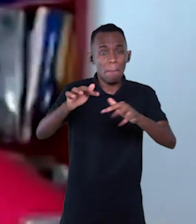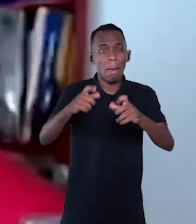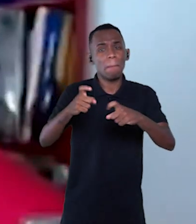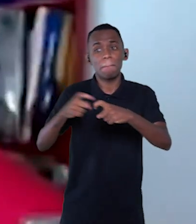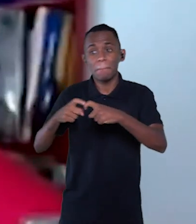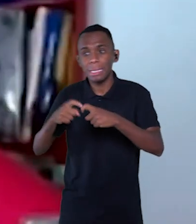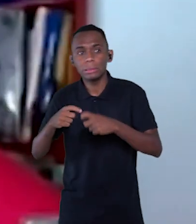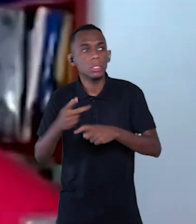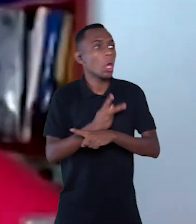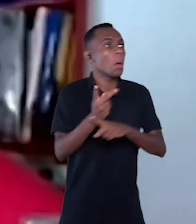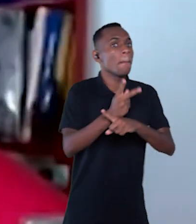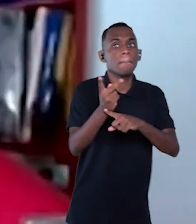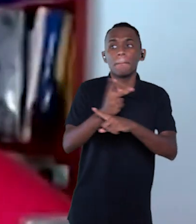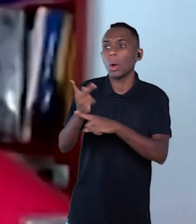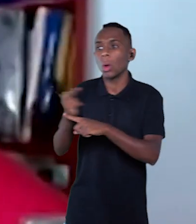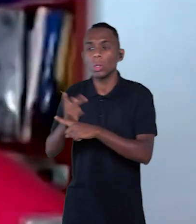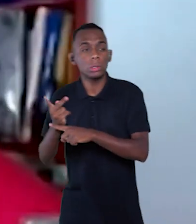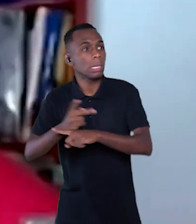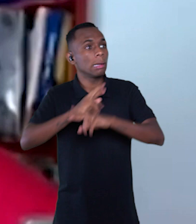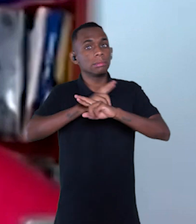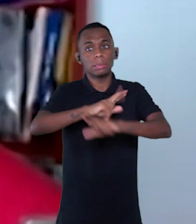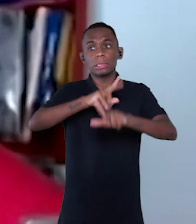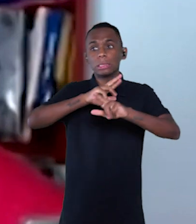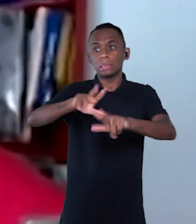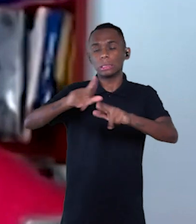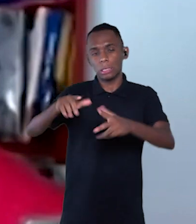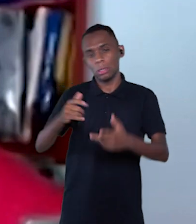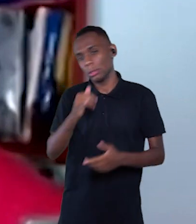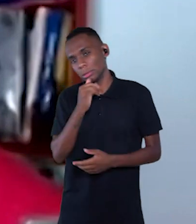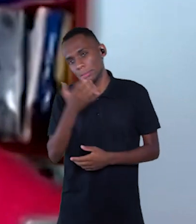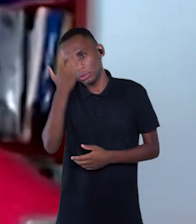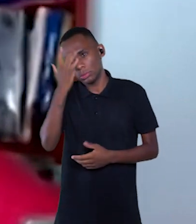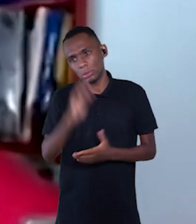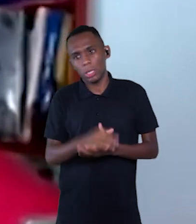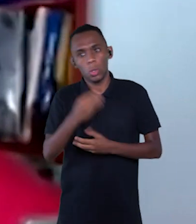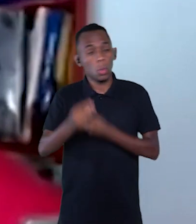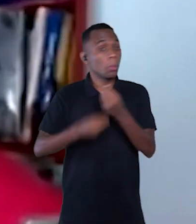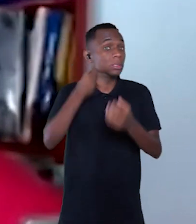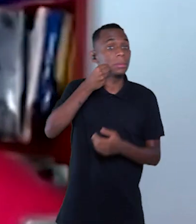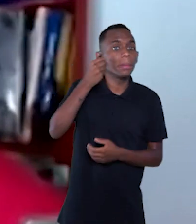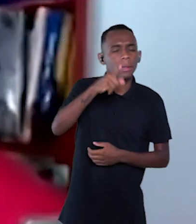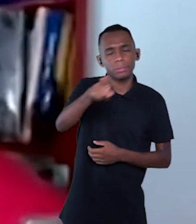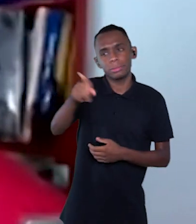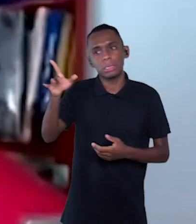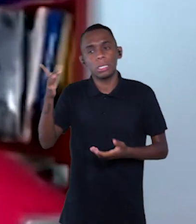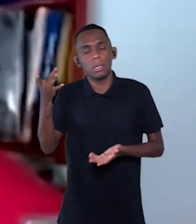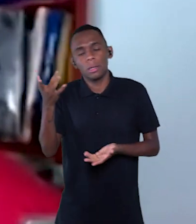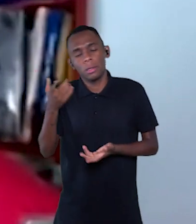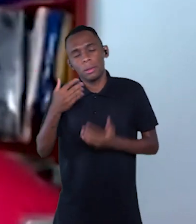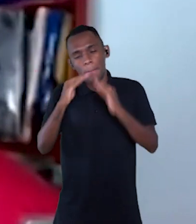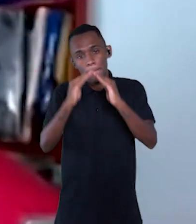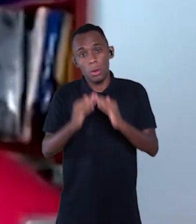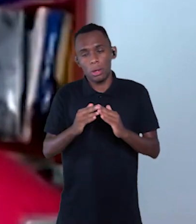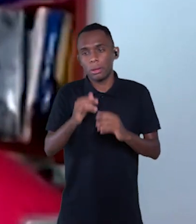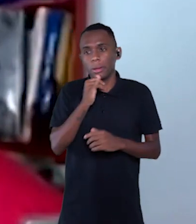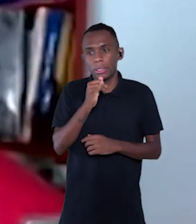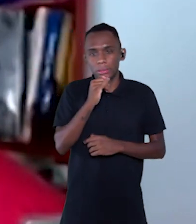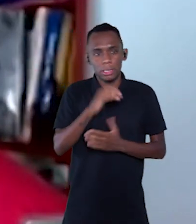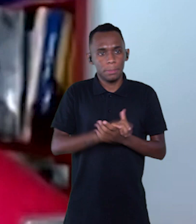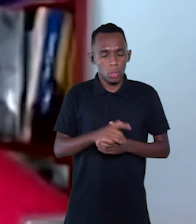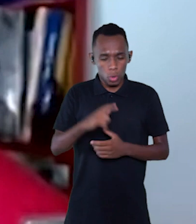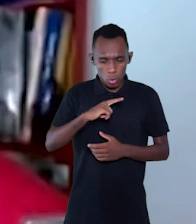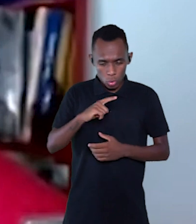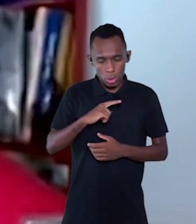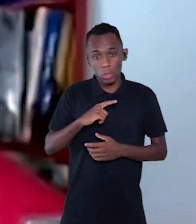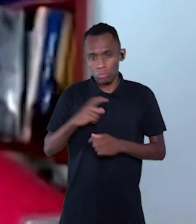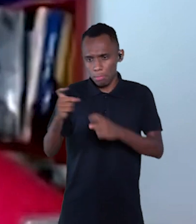fica quando a gente não tem um médico de referência, né? Eu não sei como que é a realidade de onde você mora, Josane, mas, por exemplo, eu tenho